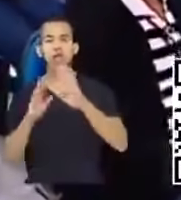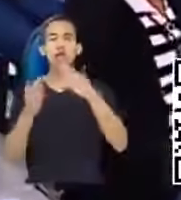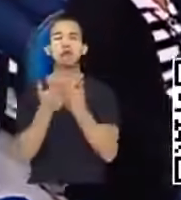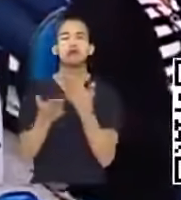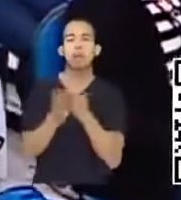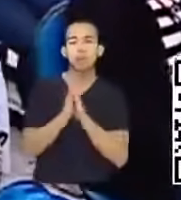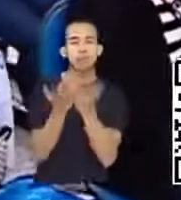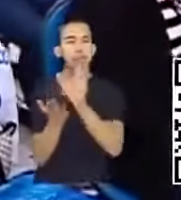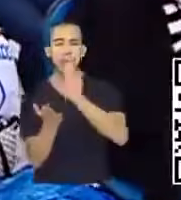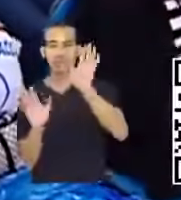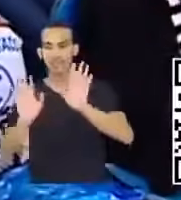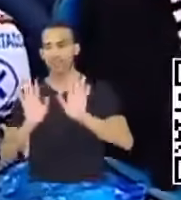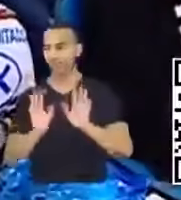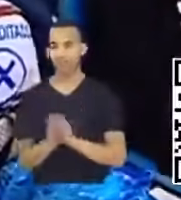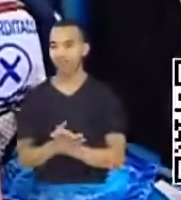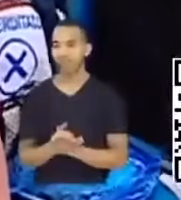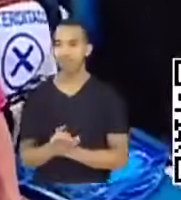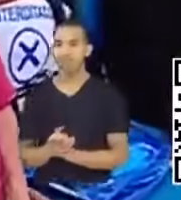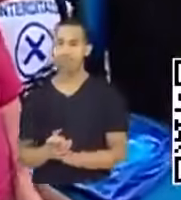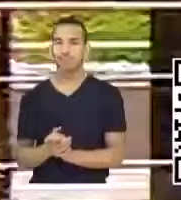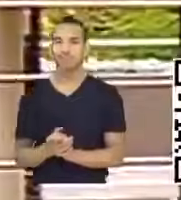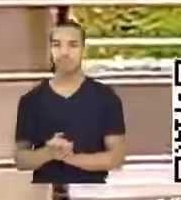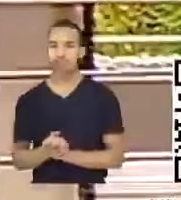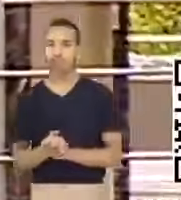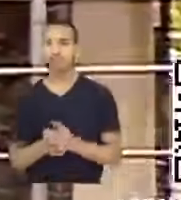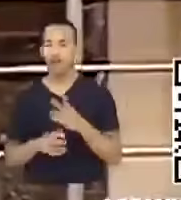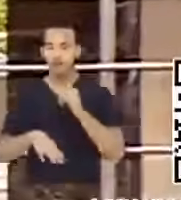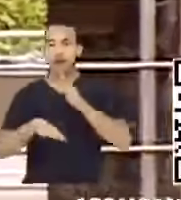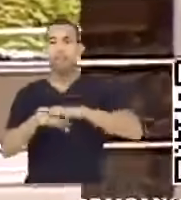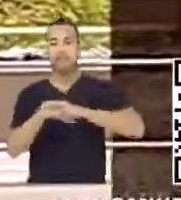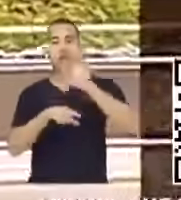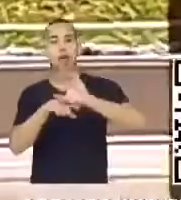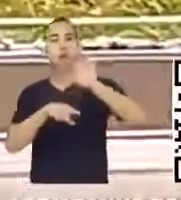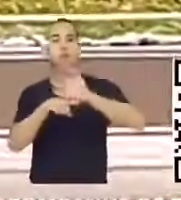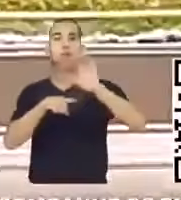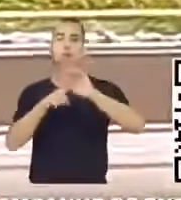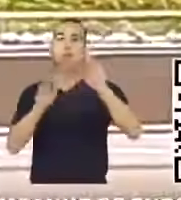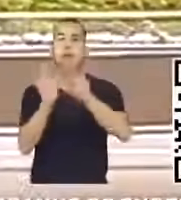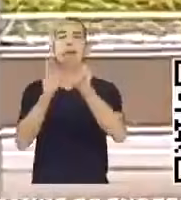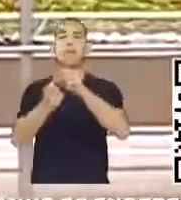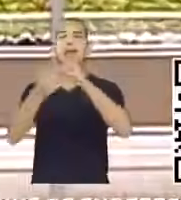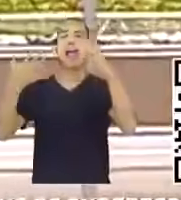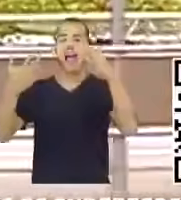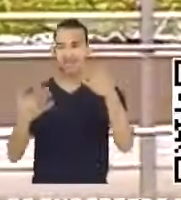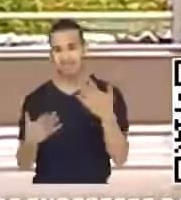bíblico né Que tal fazer um curso para milagre